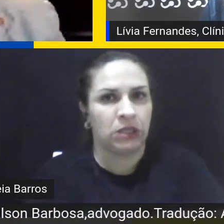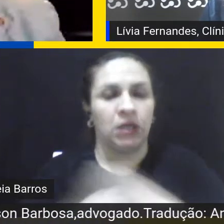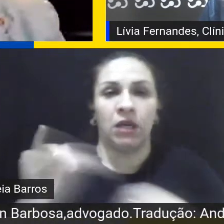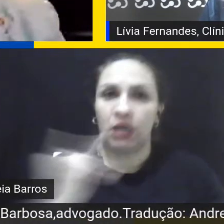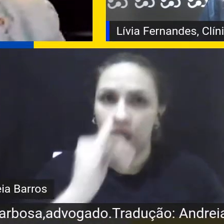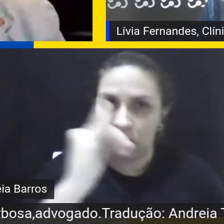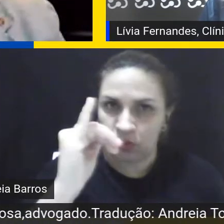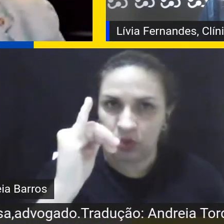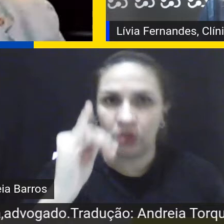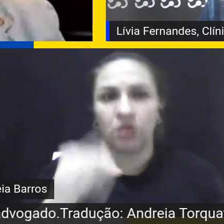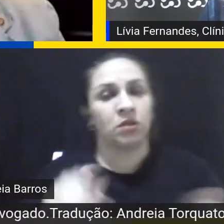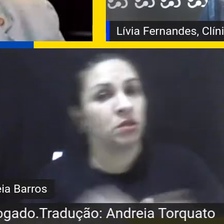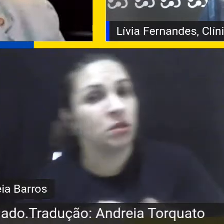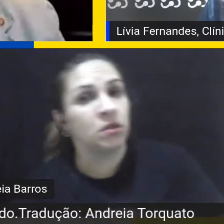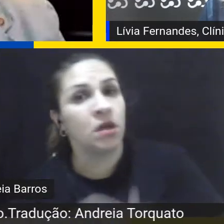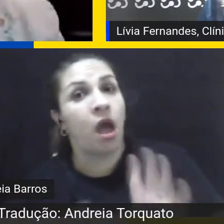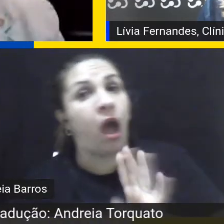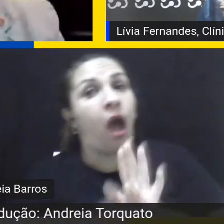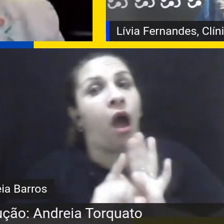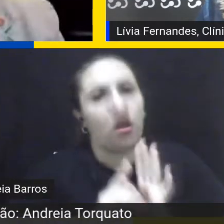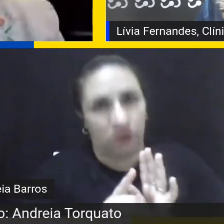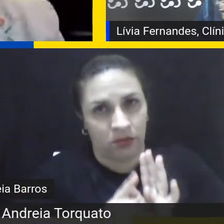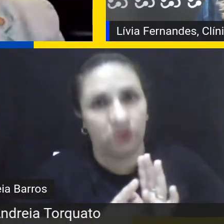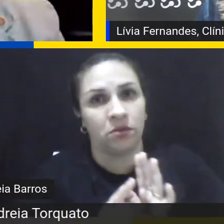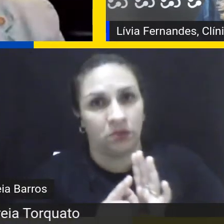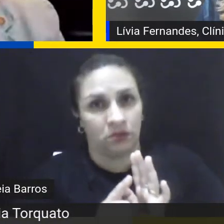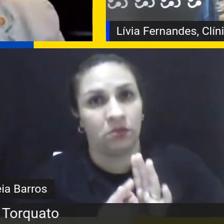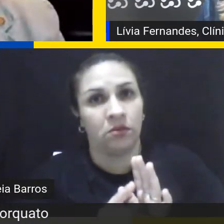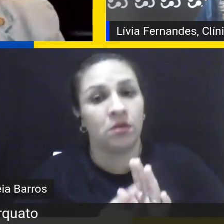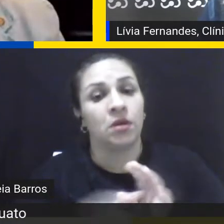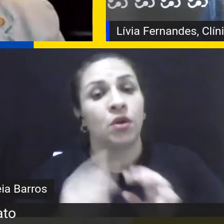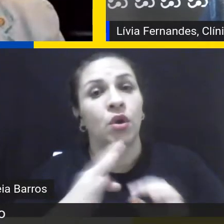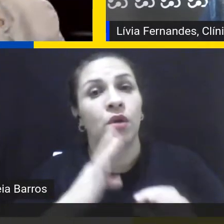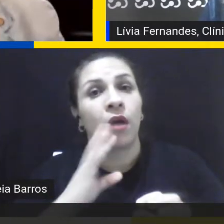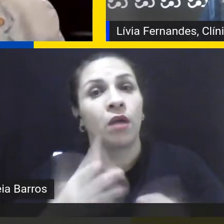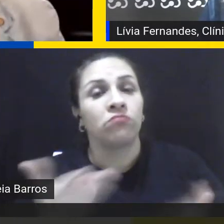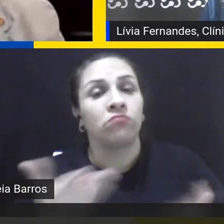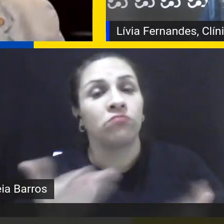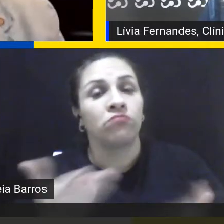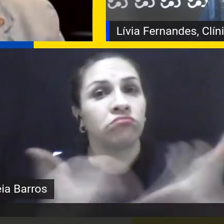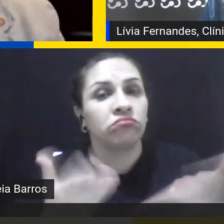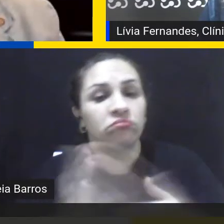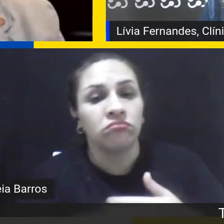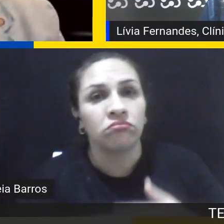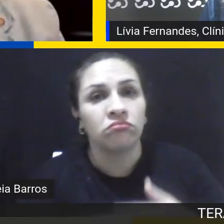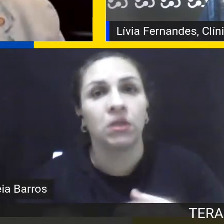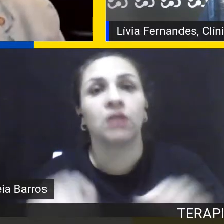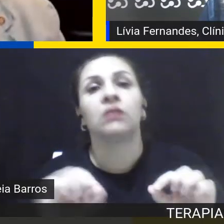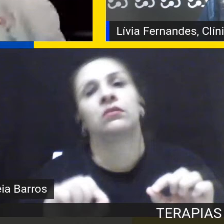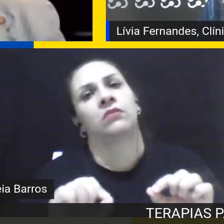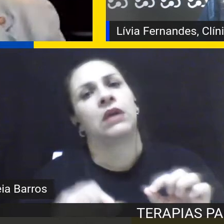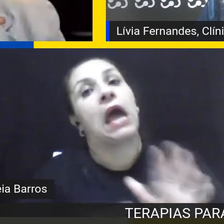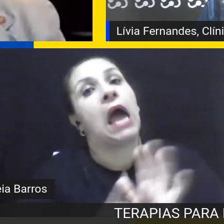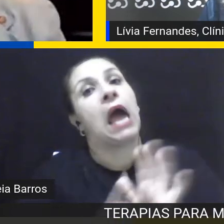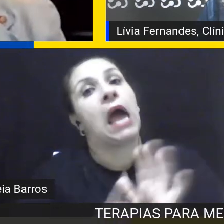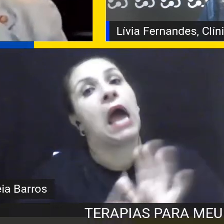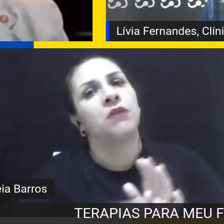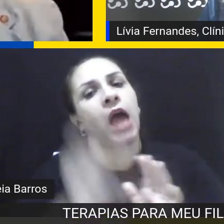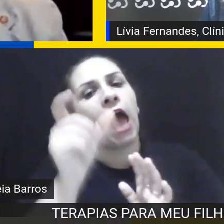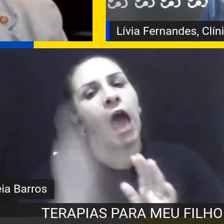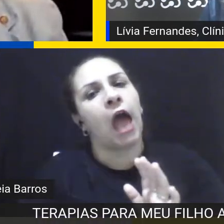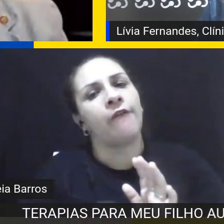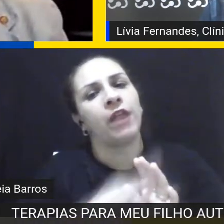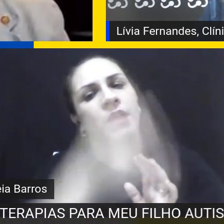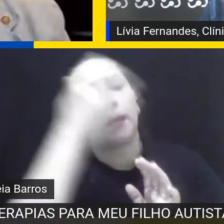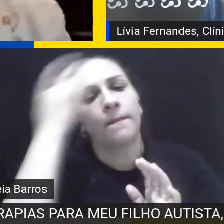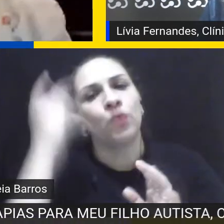também antes da gente atender essa criança na integração sensorial, a gente fazer uma avaliação do perfil sensorial